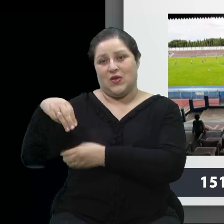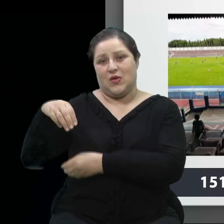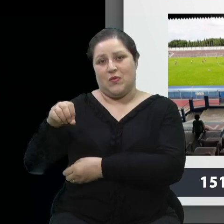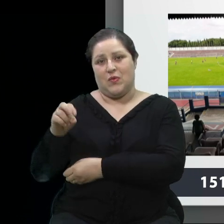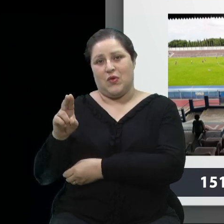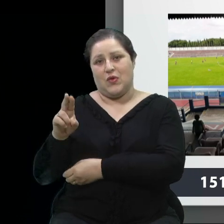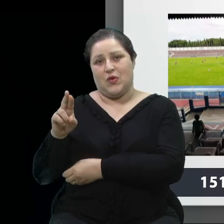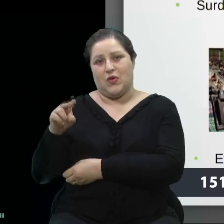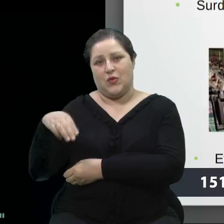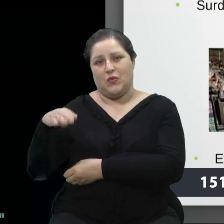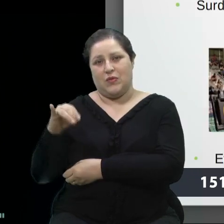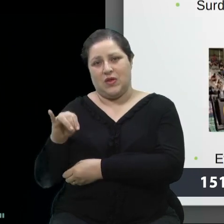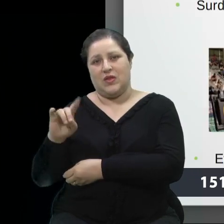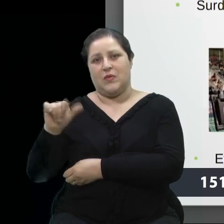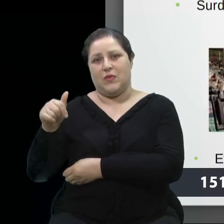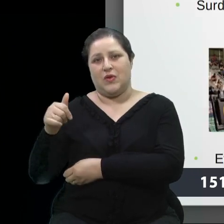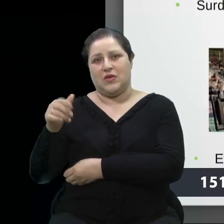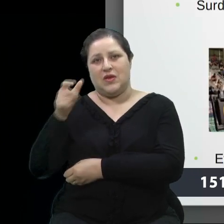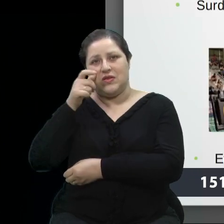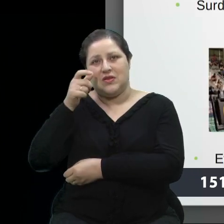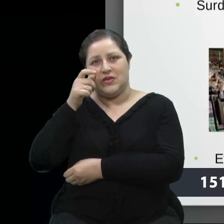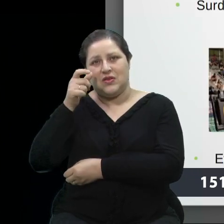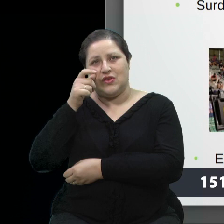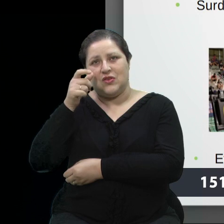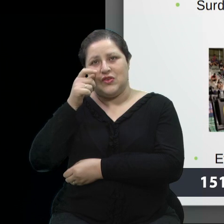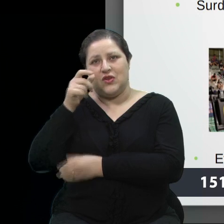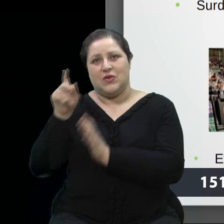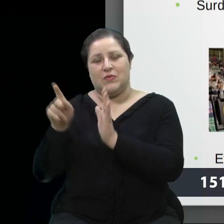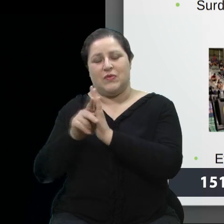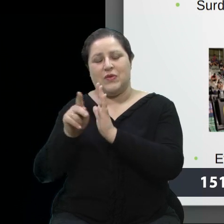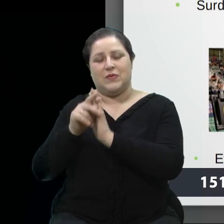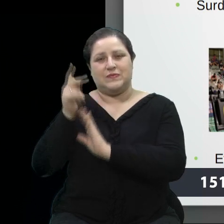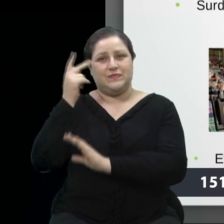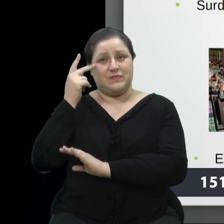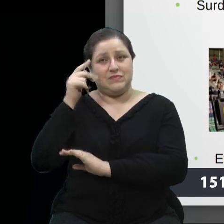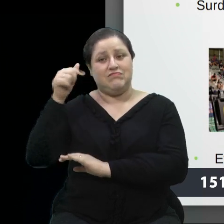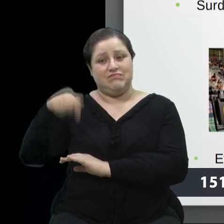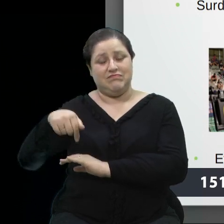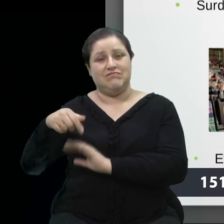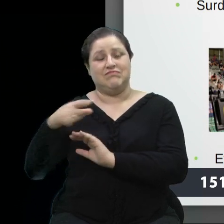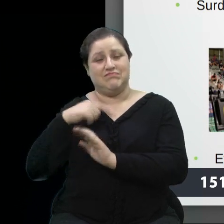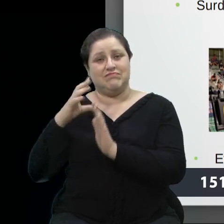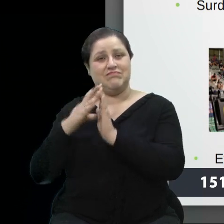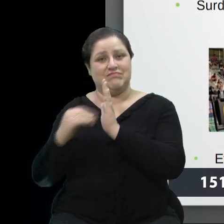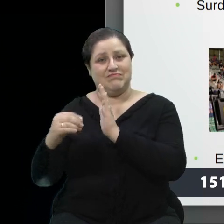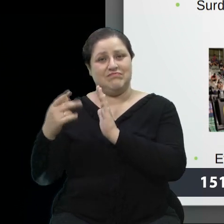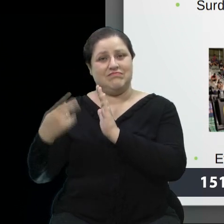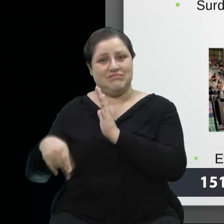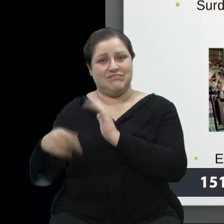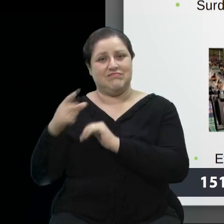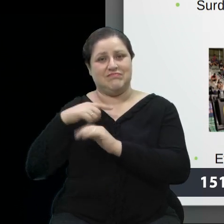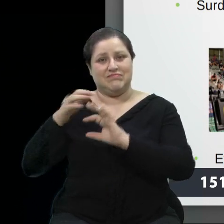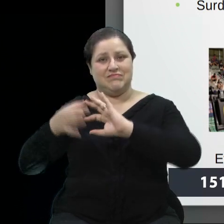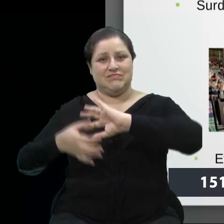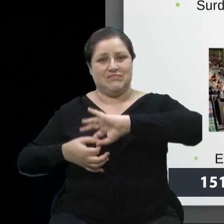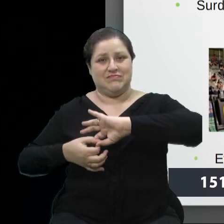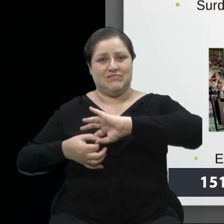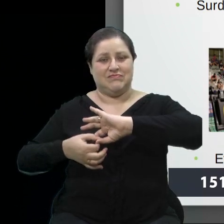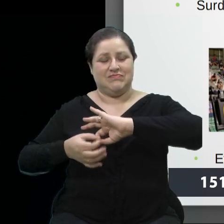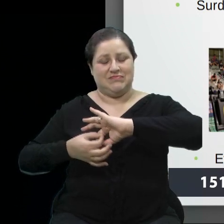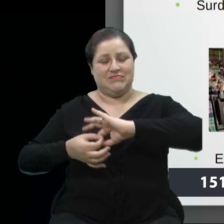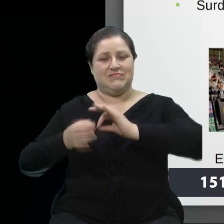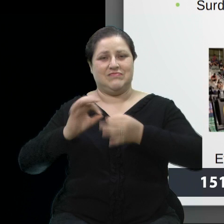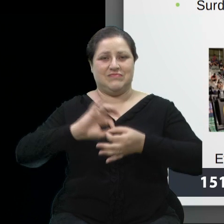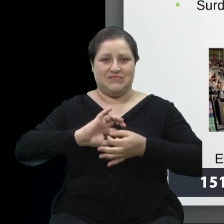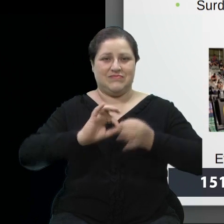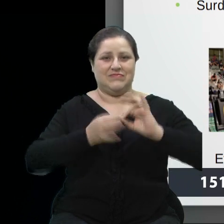Pode passar, Clever. E aqui alguns exemplos do que vem acontecendo em Caxias, né? A Sudolimpíada é o grande momento